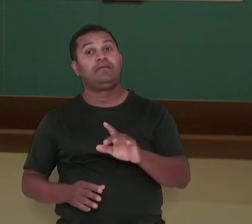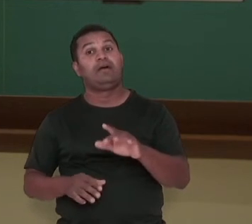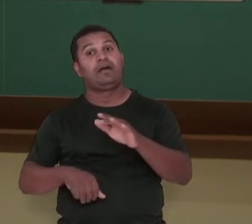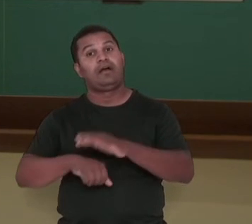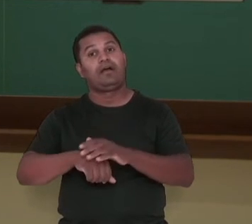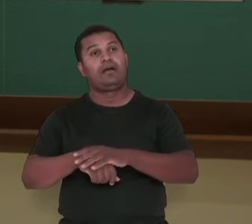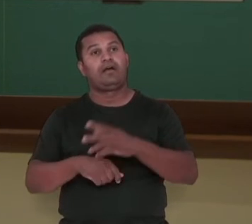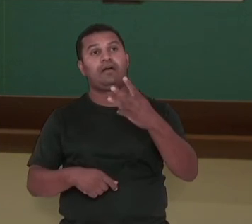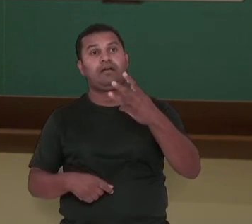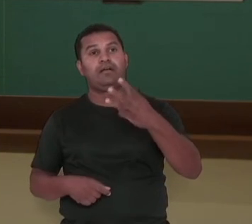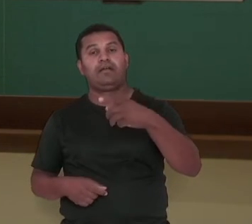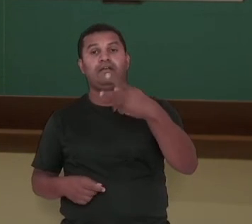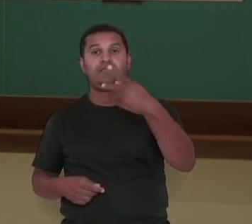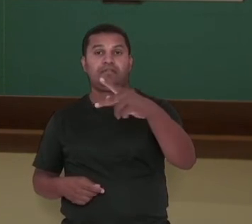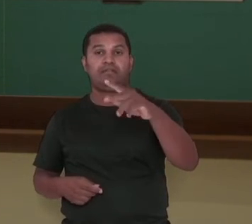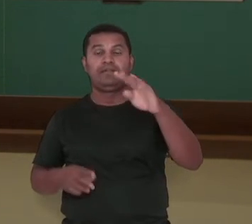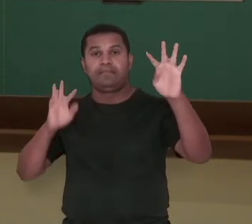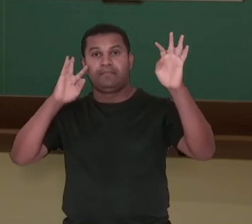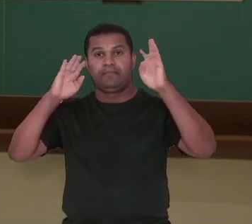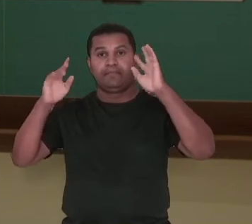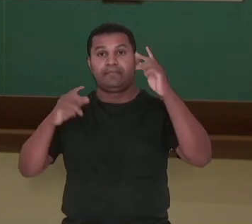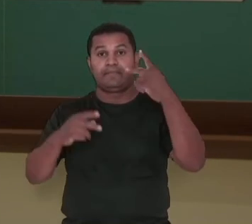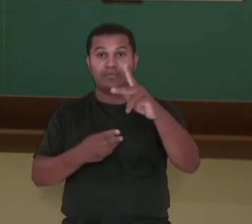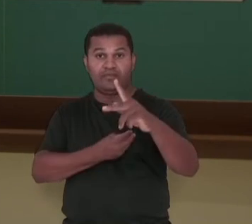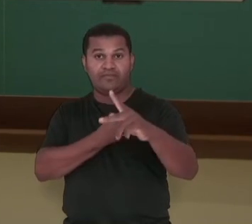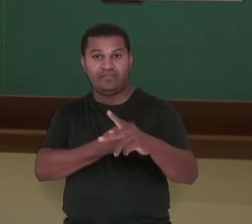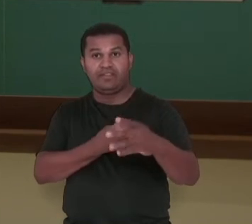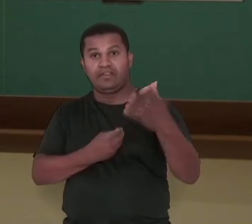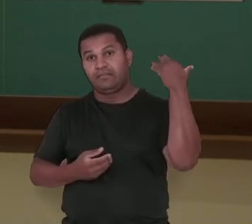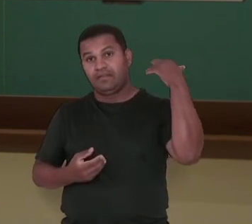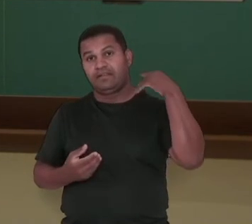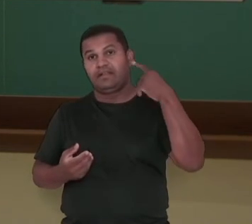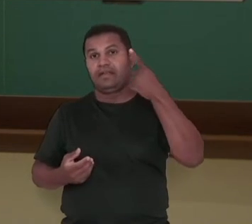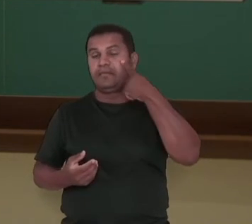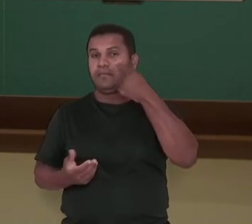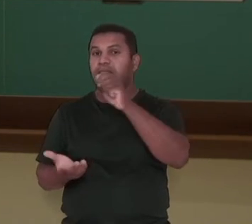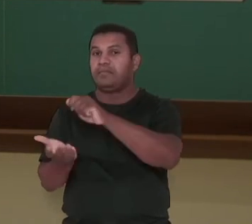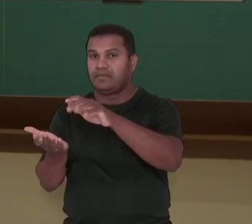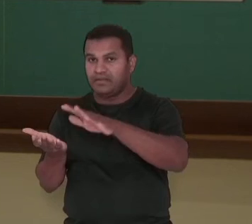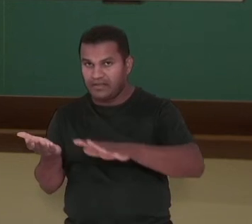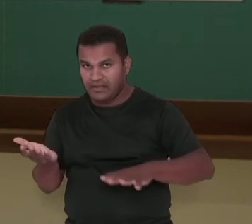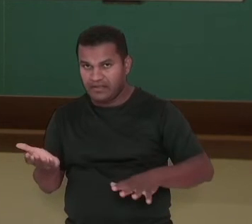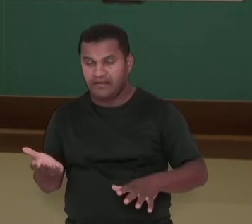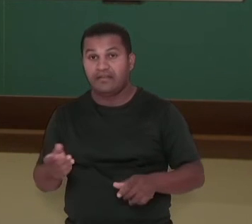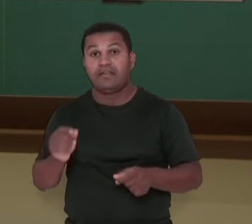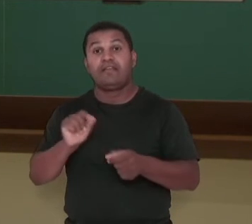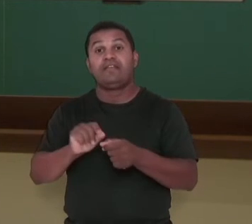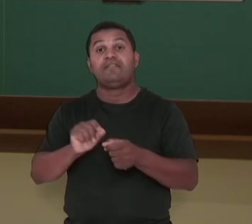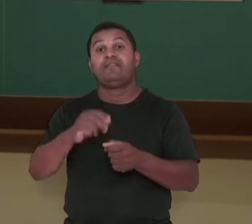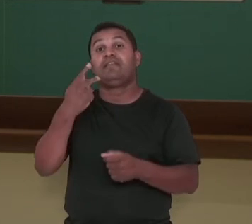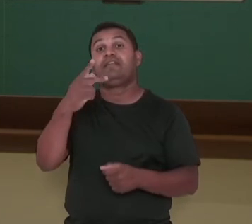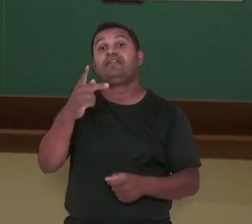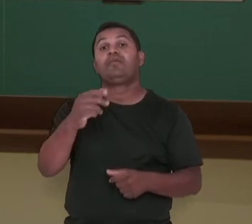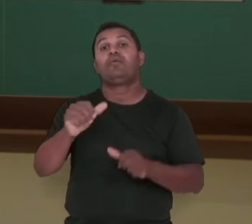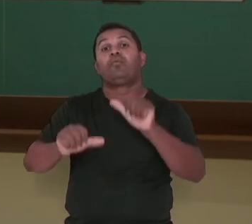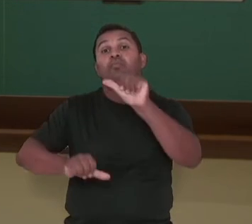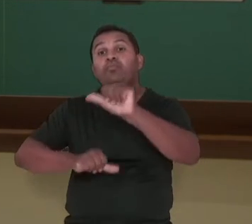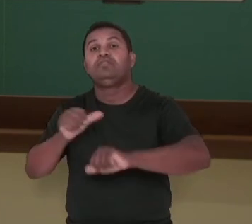se houve ou não proatividade. Então, daqui a pouquinho a gente volta e escrevam sobre isso.